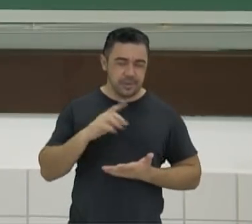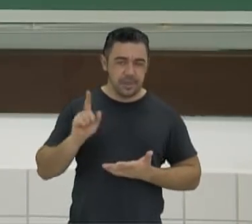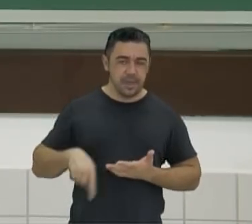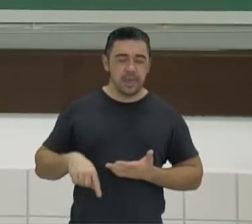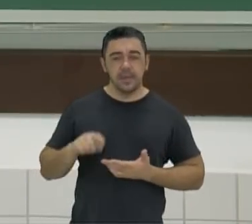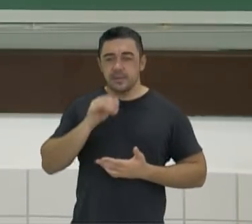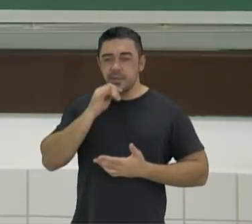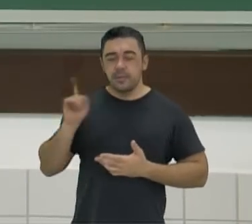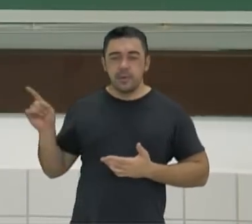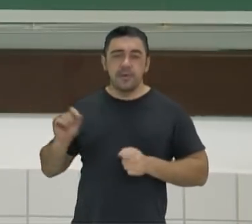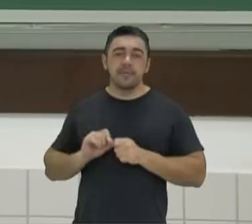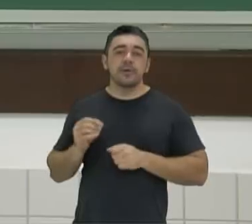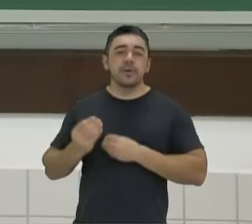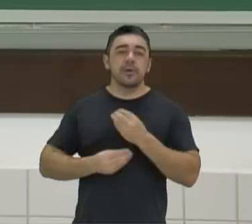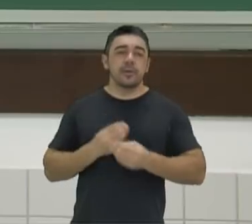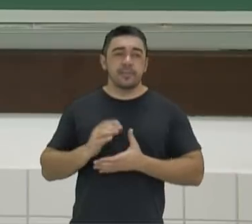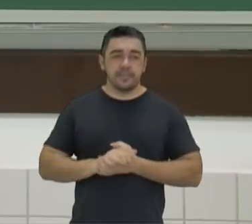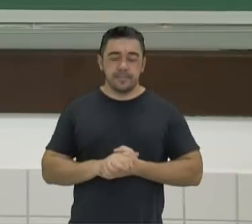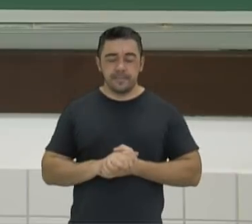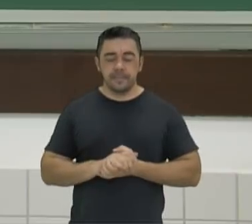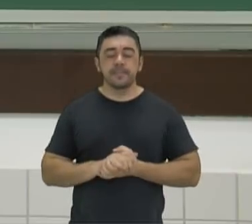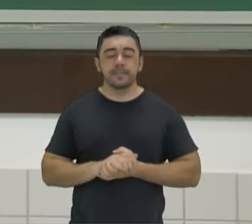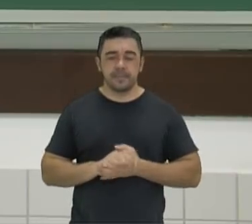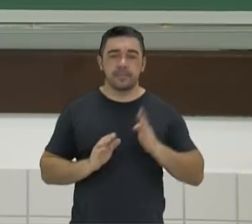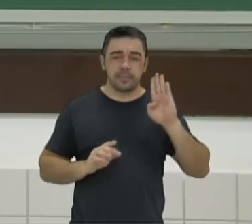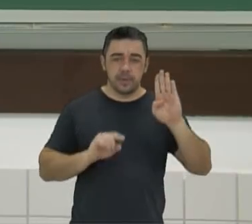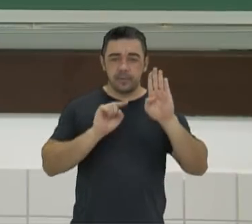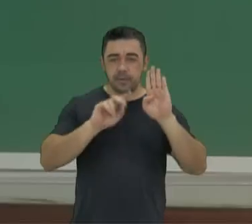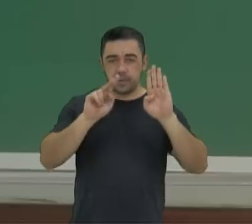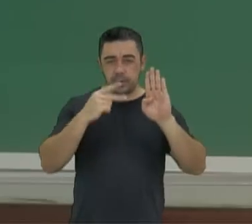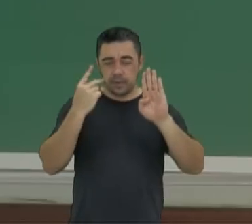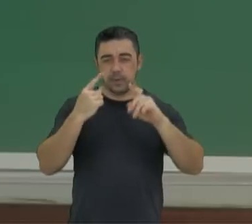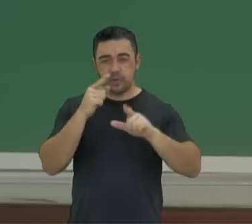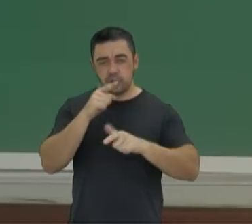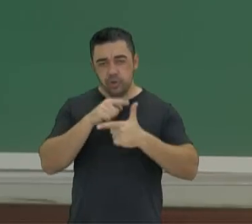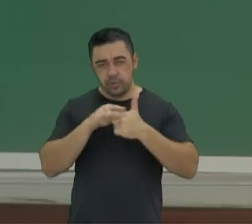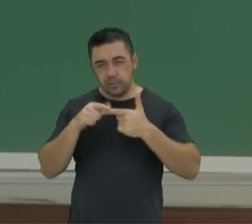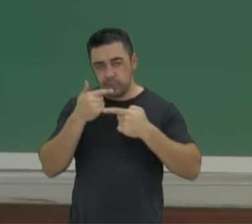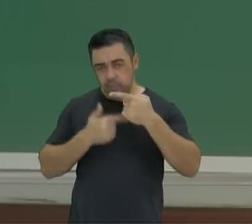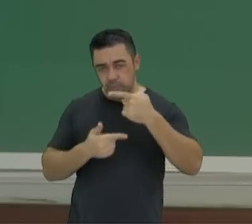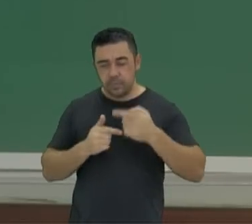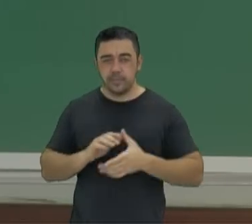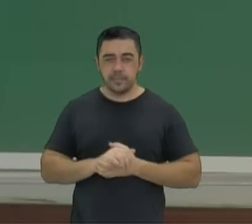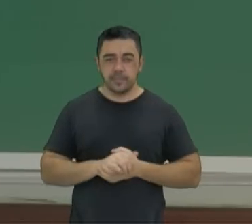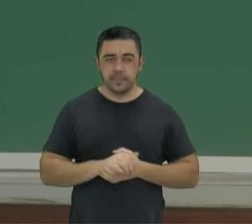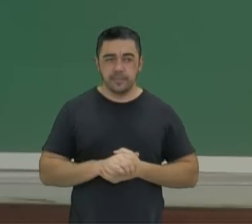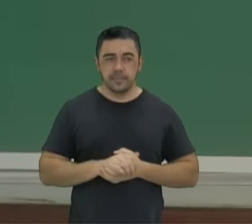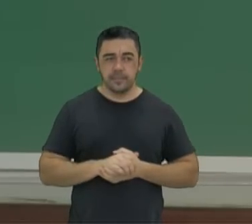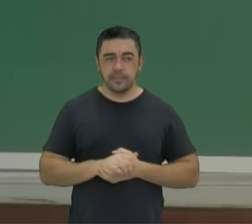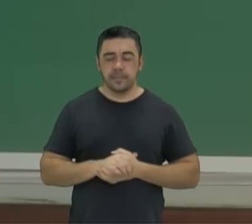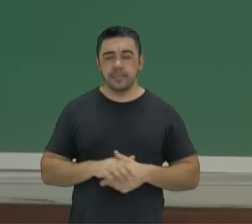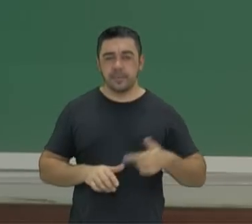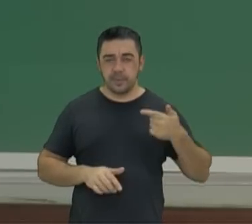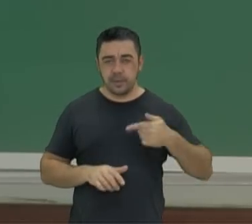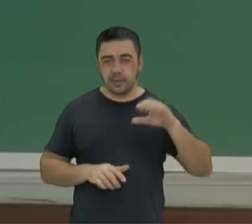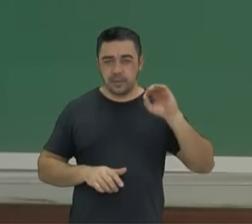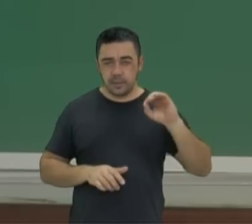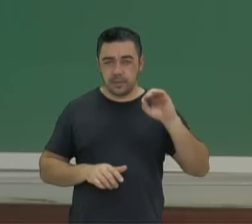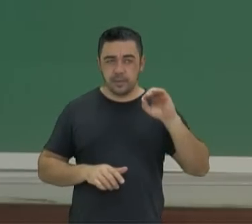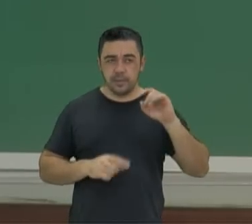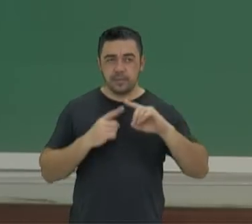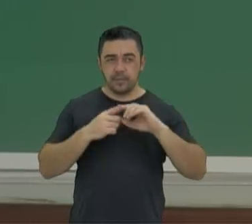eu vou fazer? Base vezes altura dividido por 2. Base, 70,